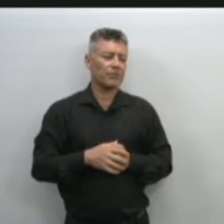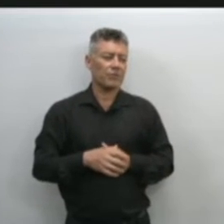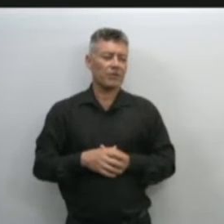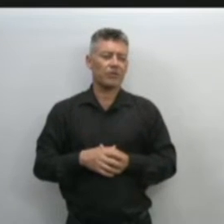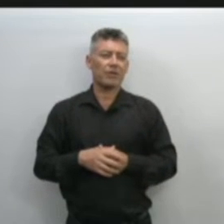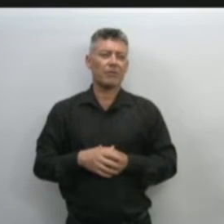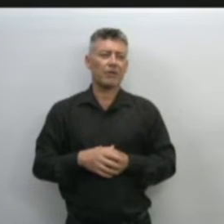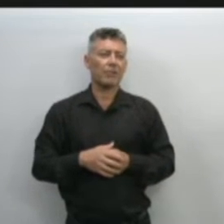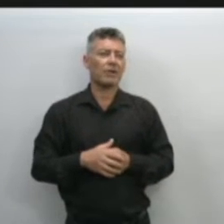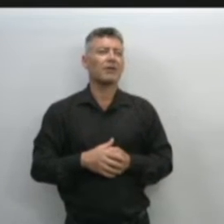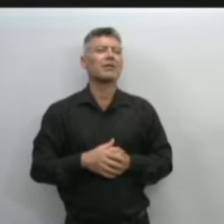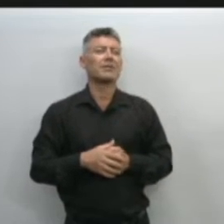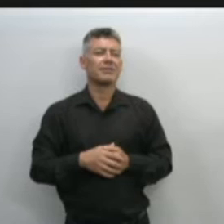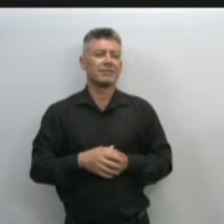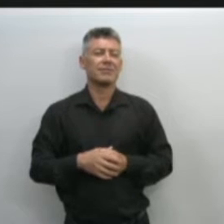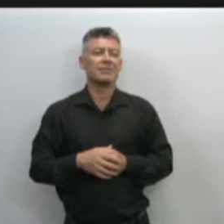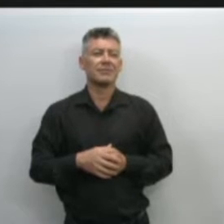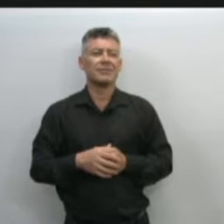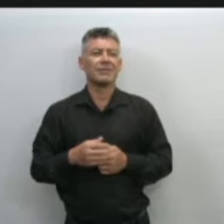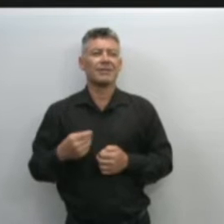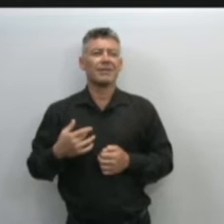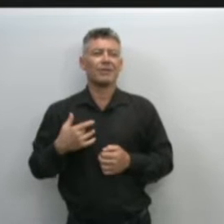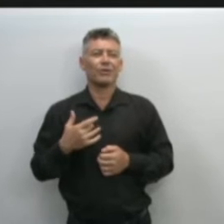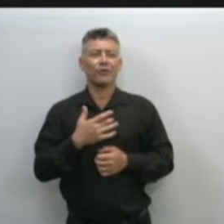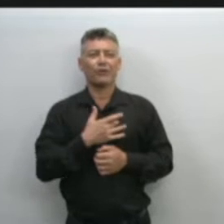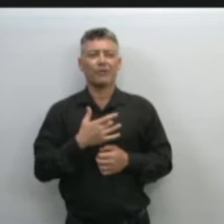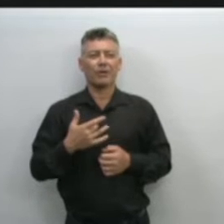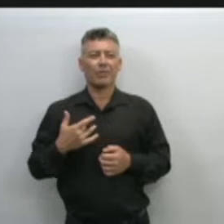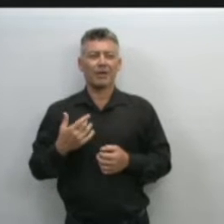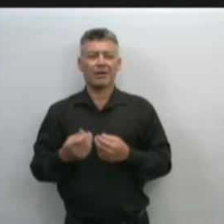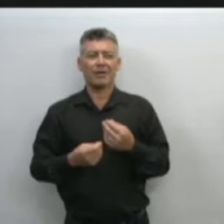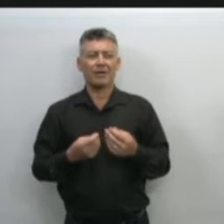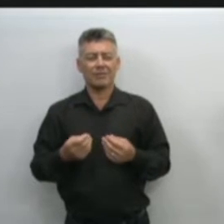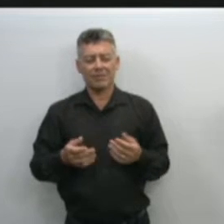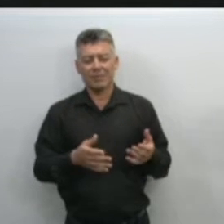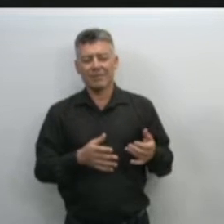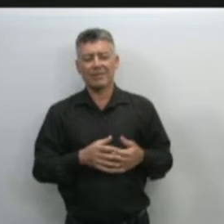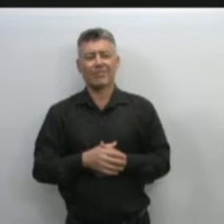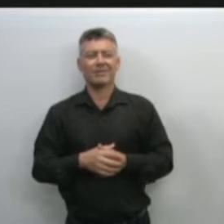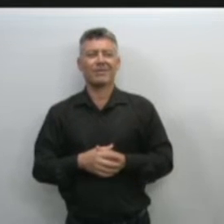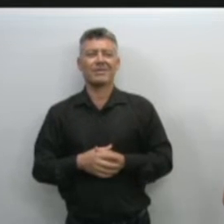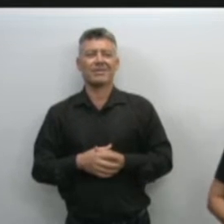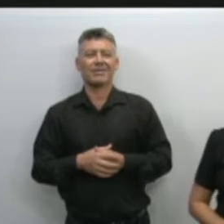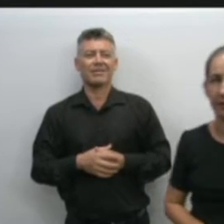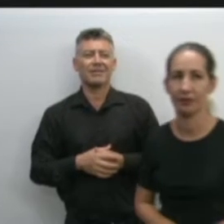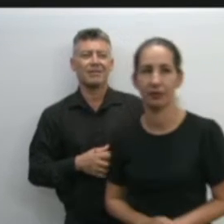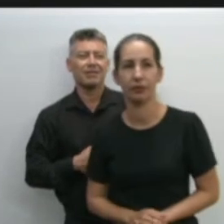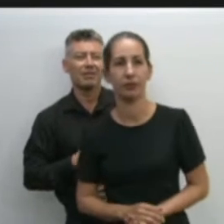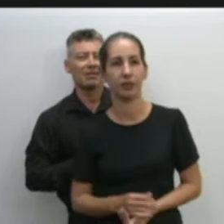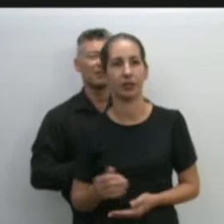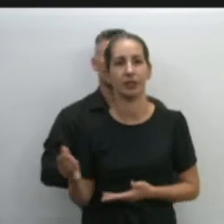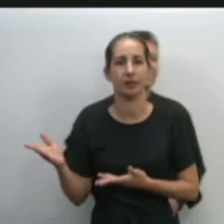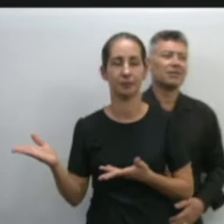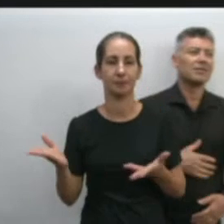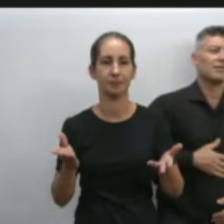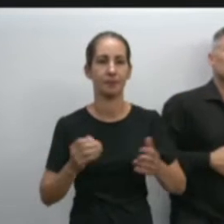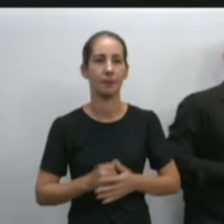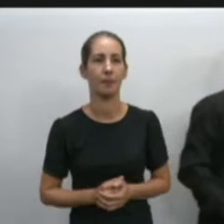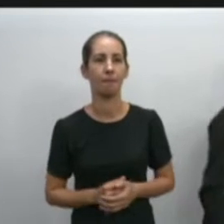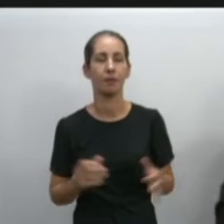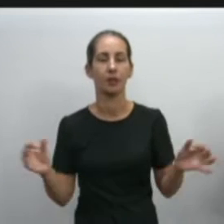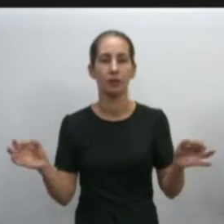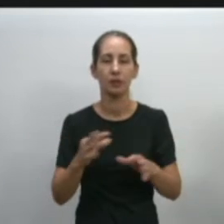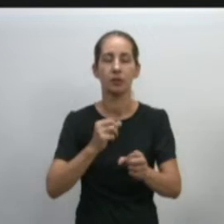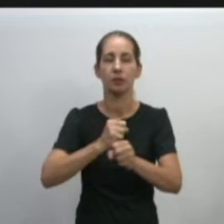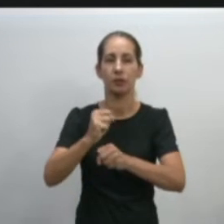estivemos com a diretora do DR, né, já cobrando a questão dessa continuação, a finalização